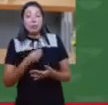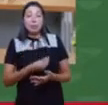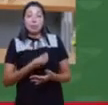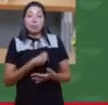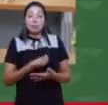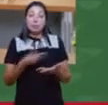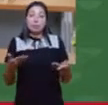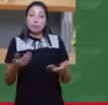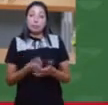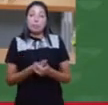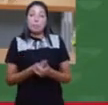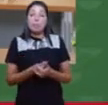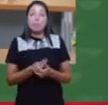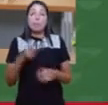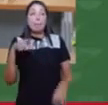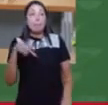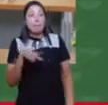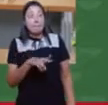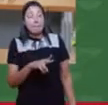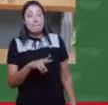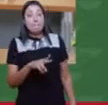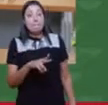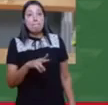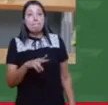vivendo, das permanentes